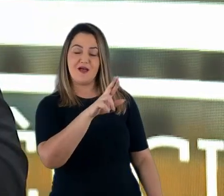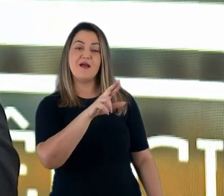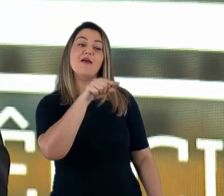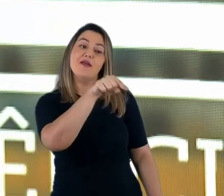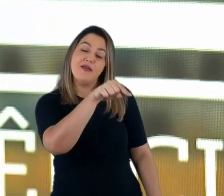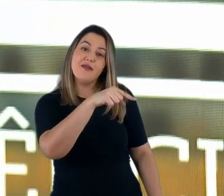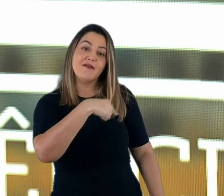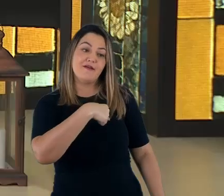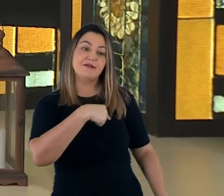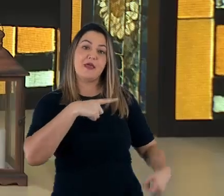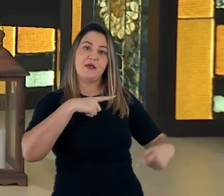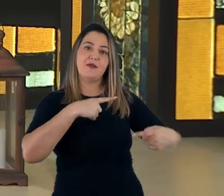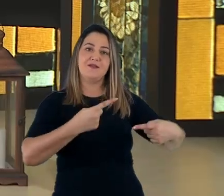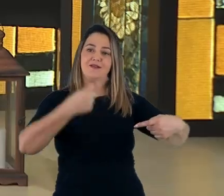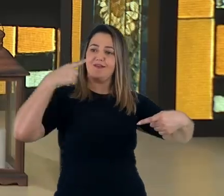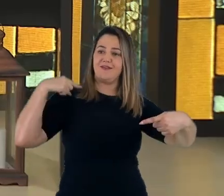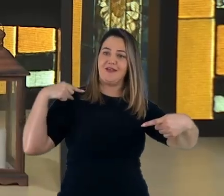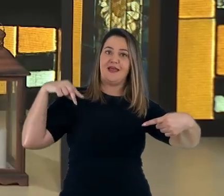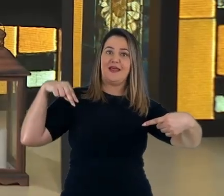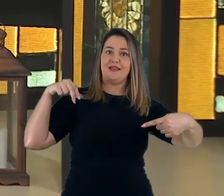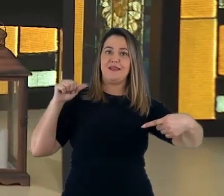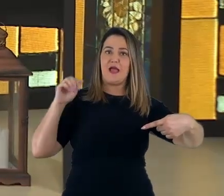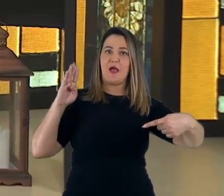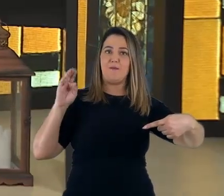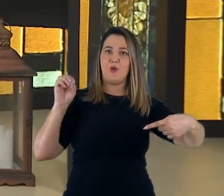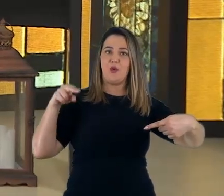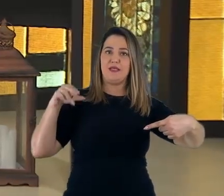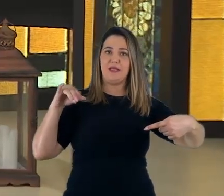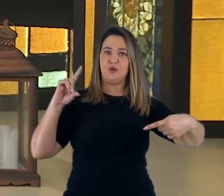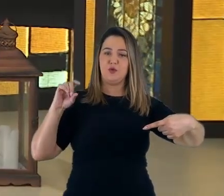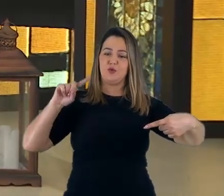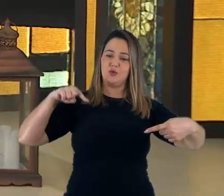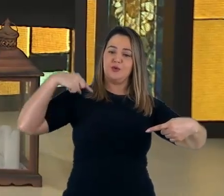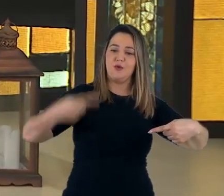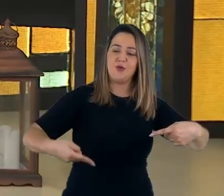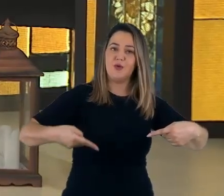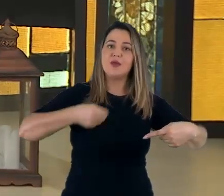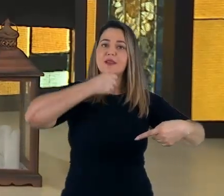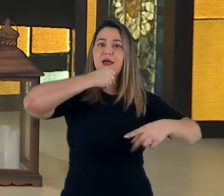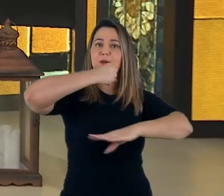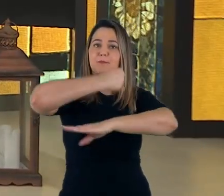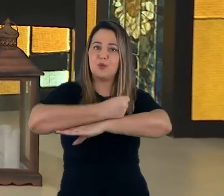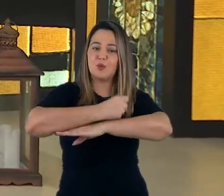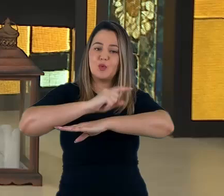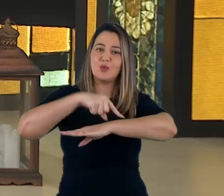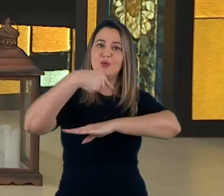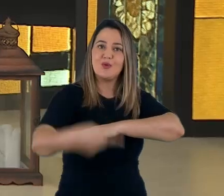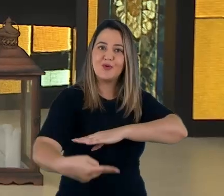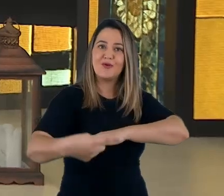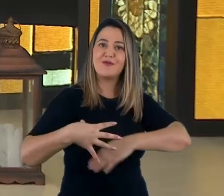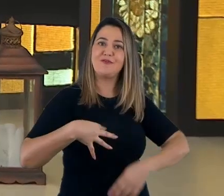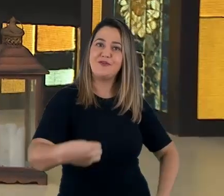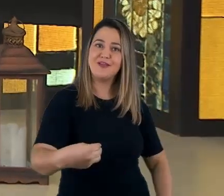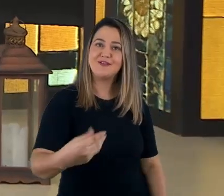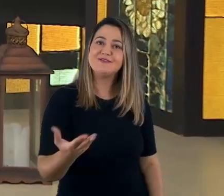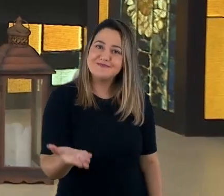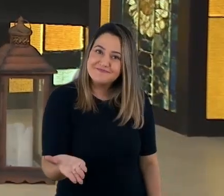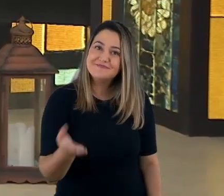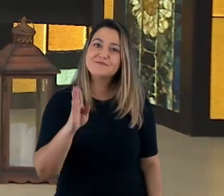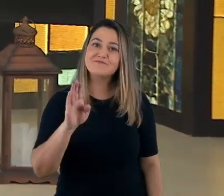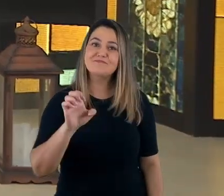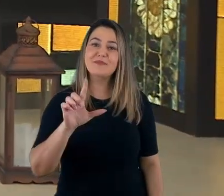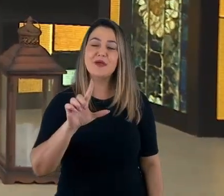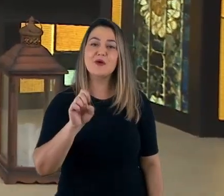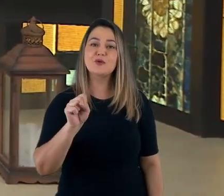dele. O próprio Talbot, que publicou este texto cuneiforme que eu mostrei para vocês, ele era um cético de